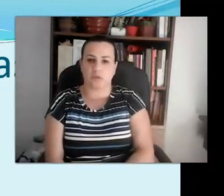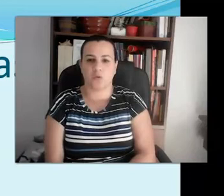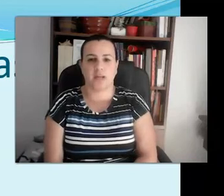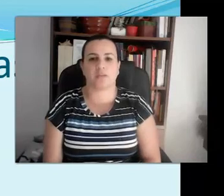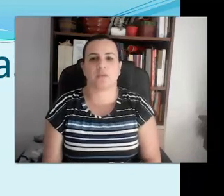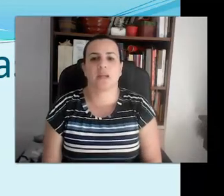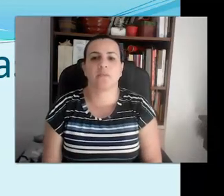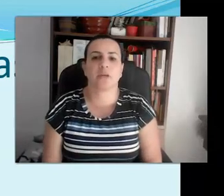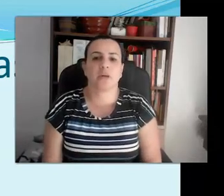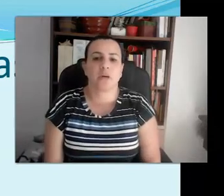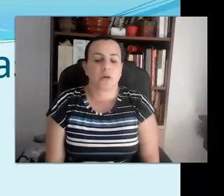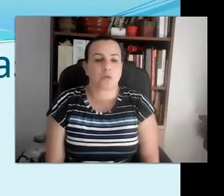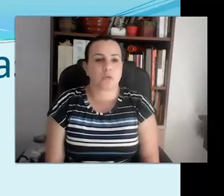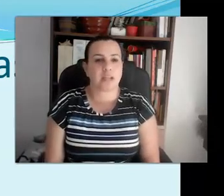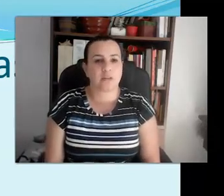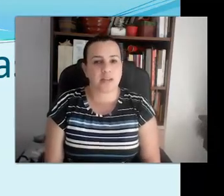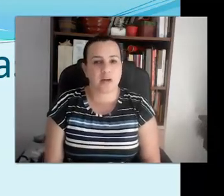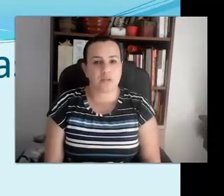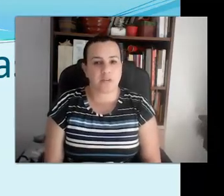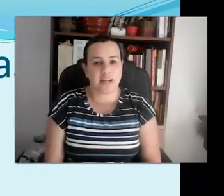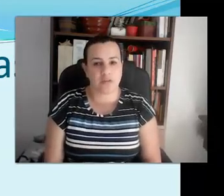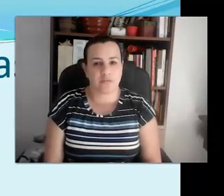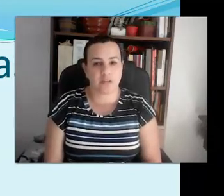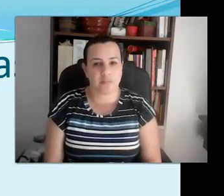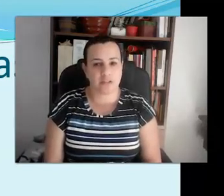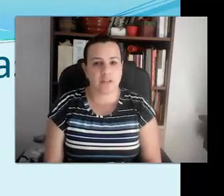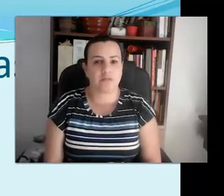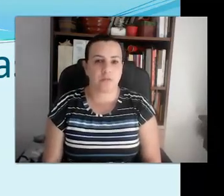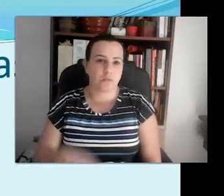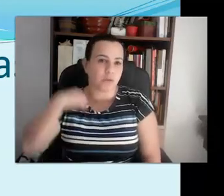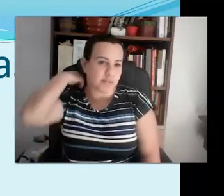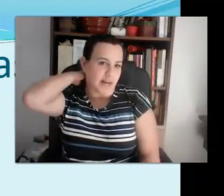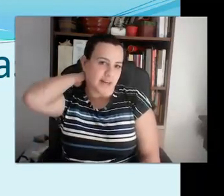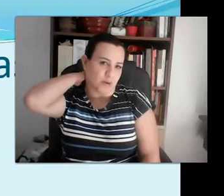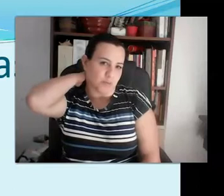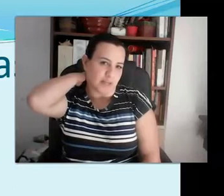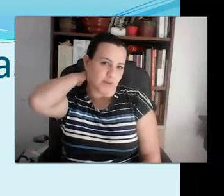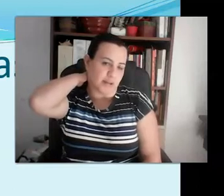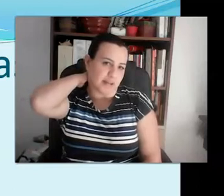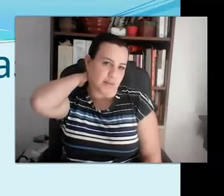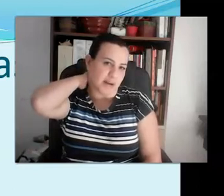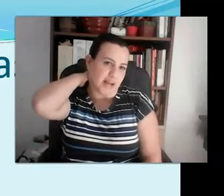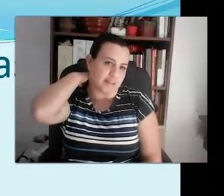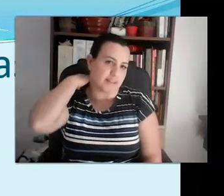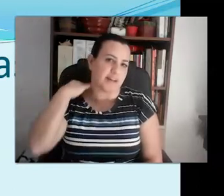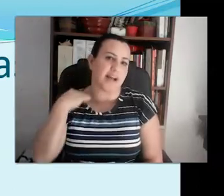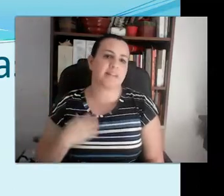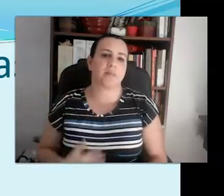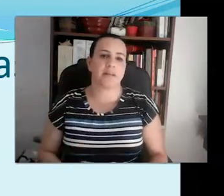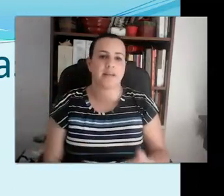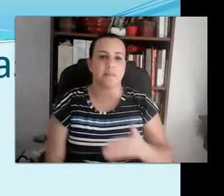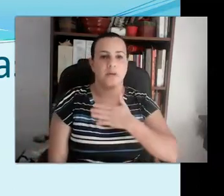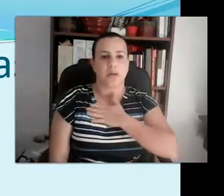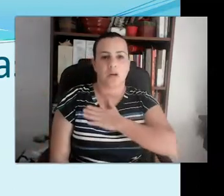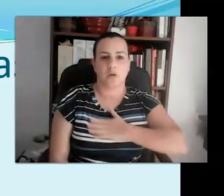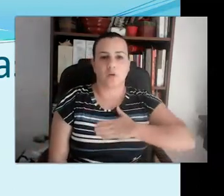não tenho, eu não conheço. Então, usando um sinal diferente do afirmativo, o gostar não. Né? Então, essa é uma classe de sinais. Então,